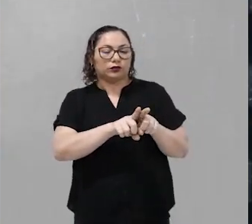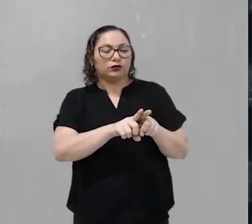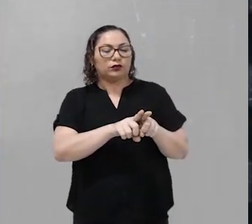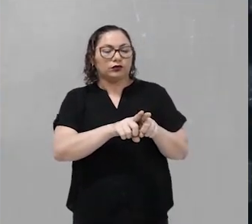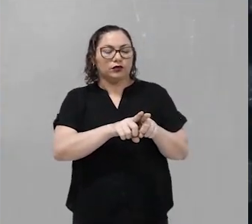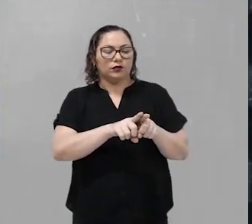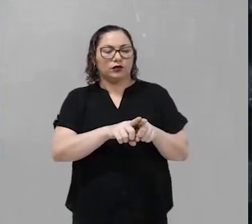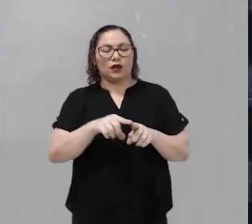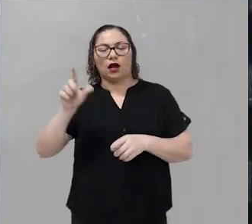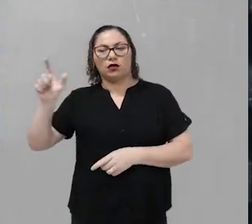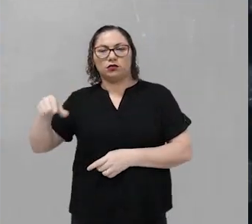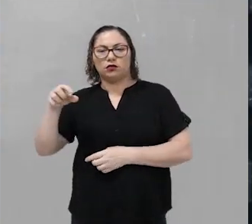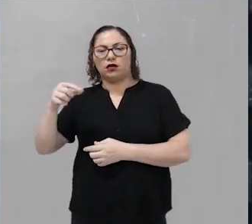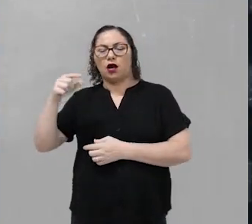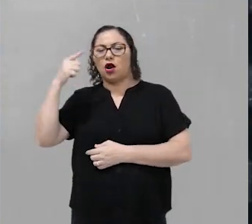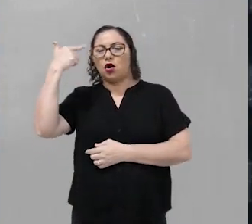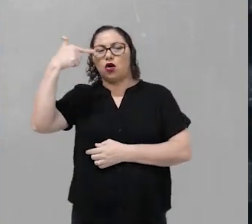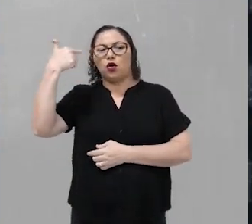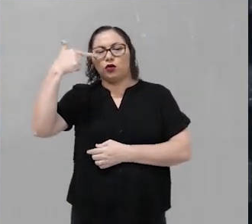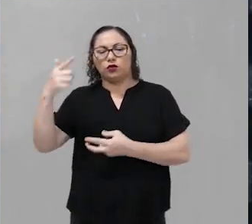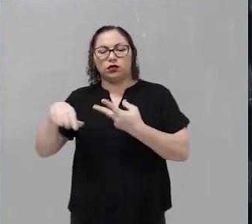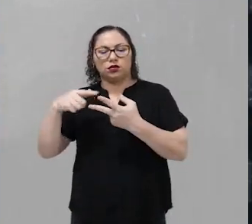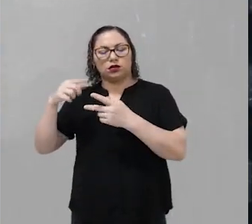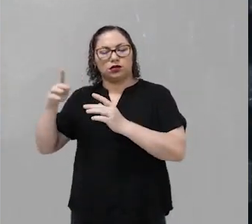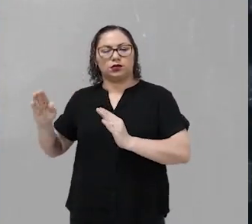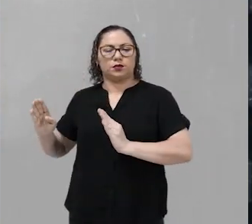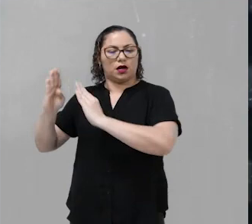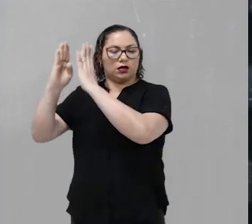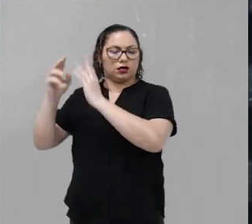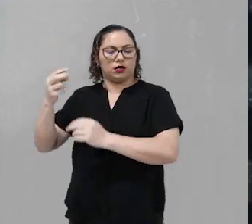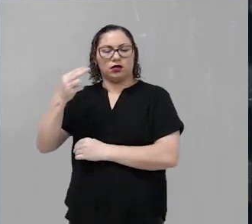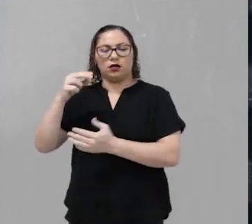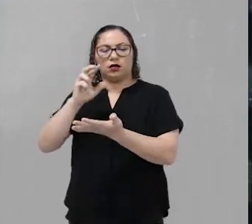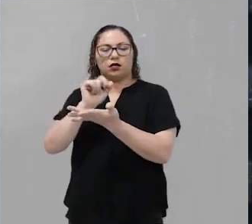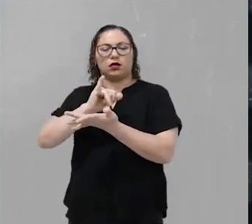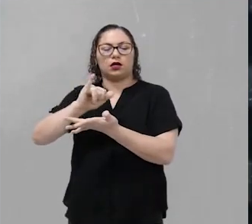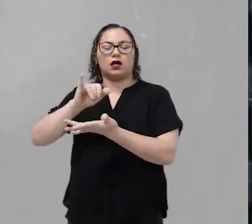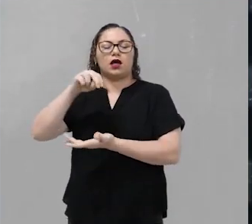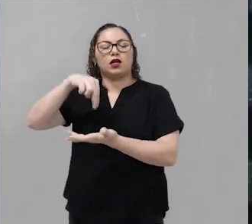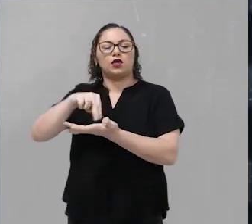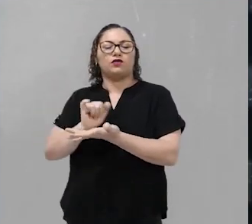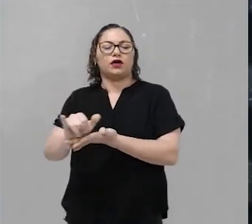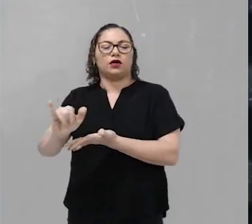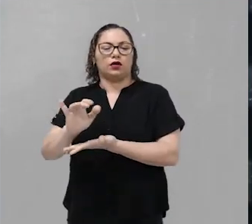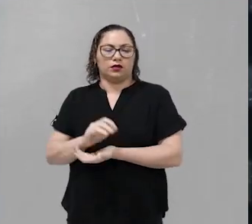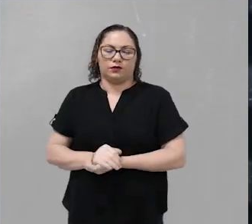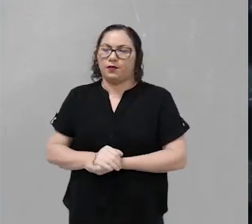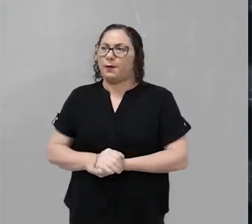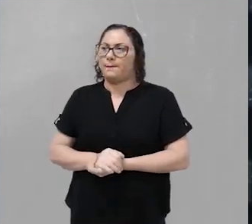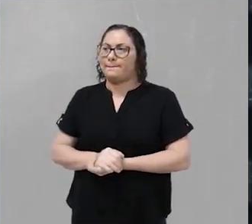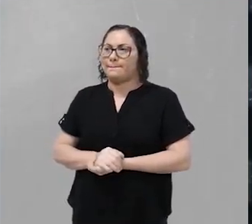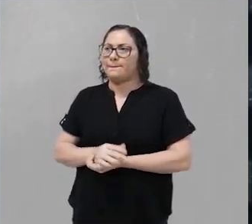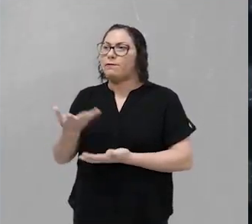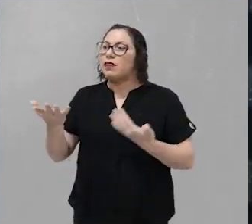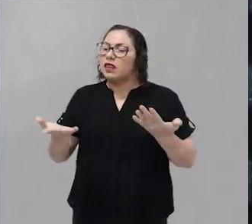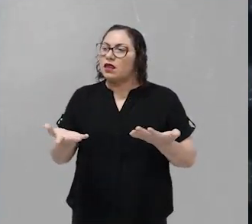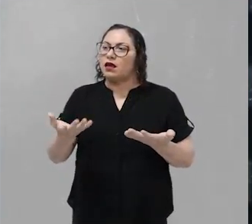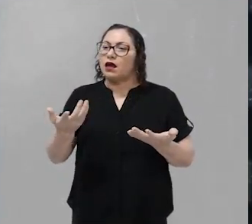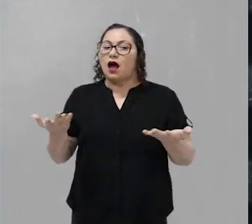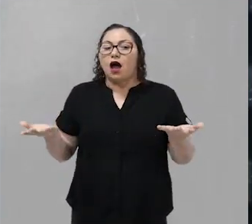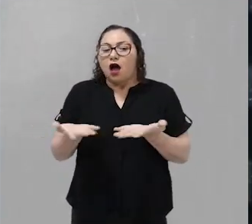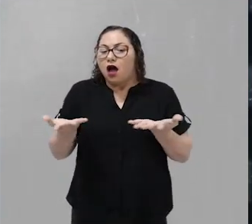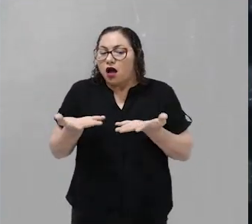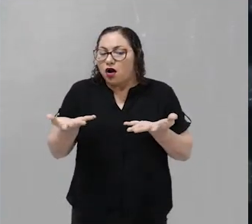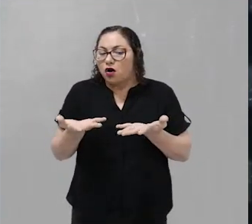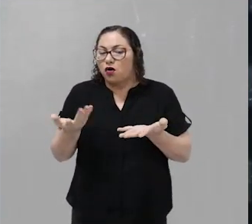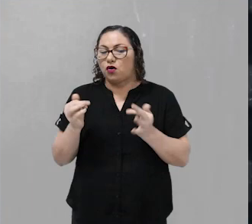também citamos Londres, Paris e Nova York como cidades que cresceram muito mais por fatores atrativos. Beleza? Agora a gente chega na